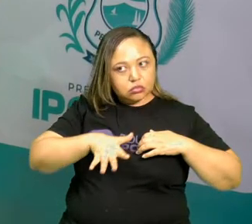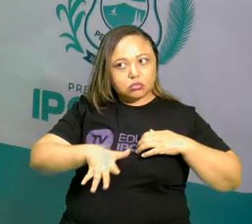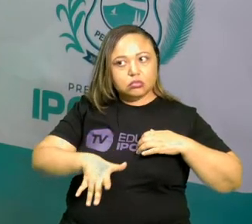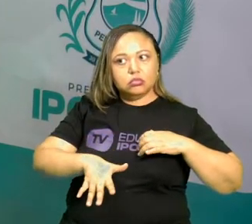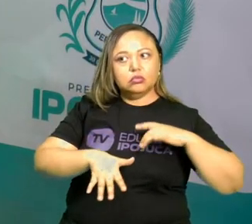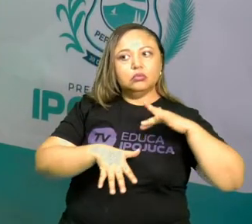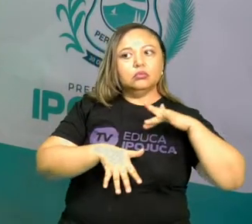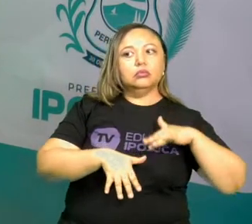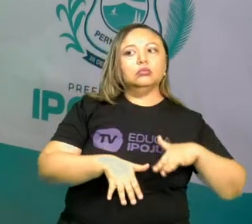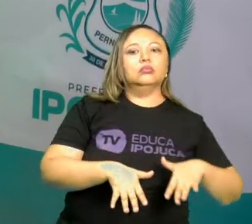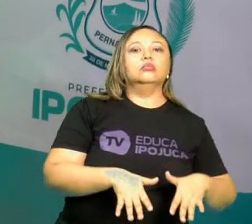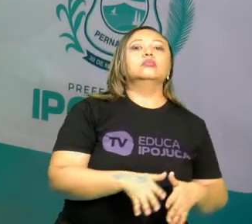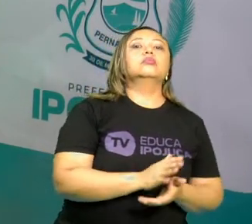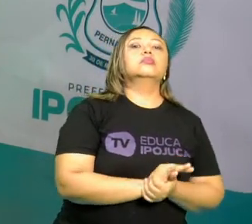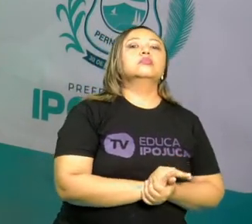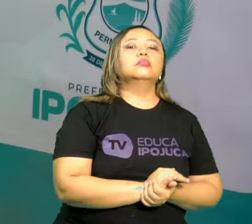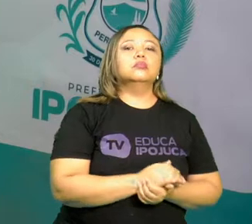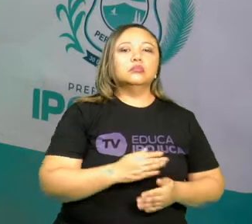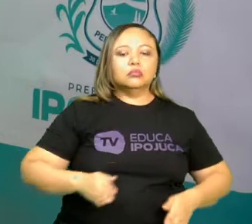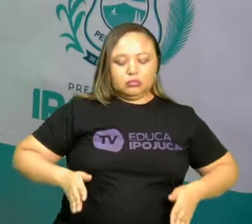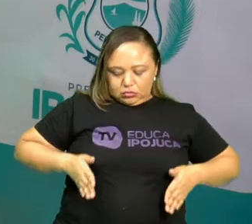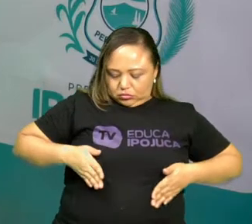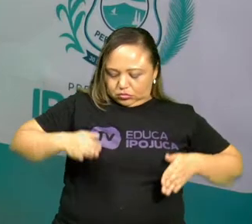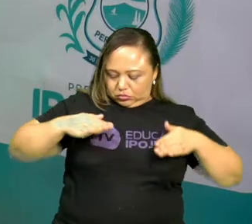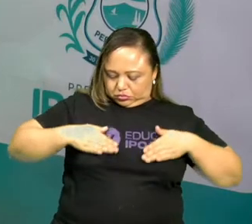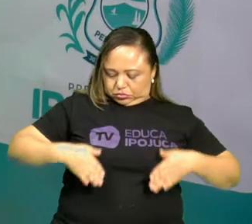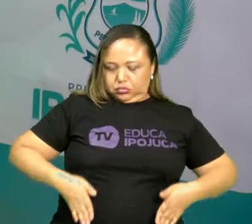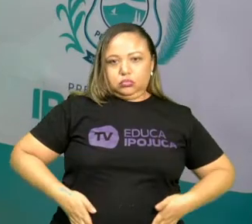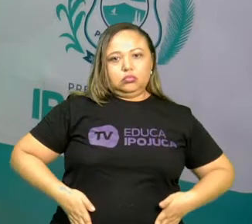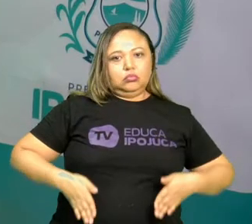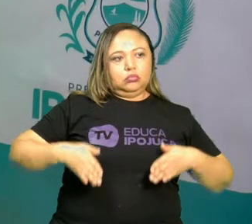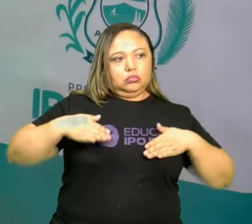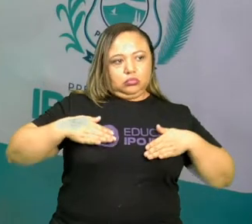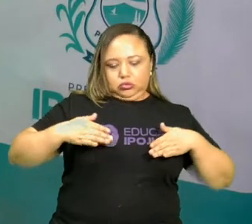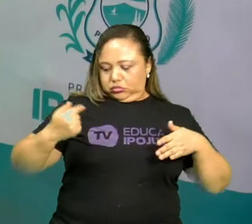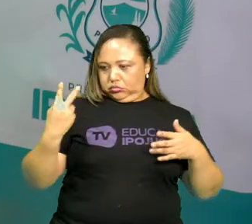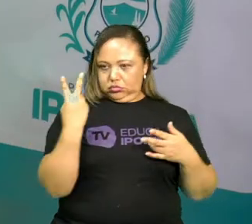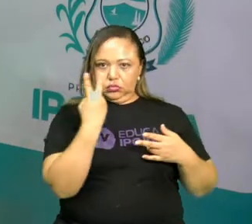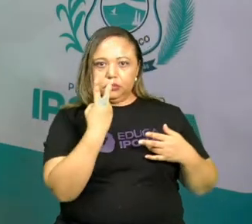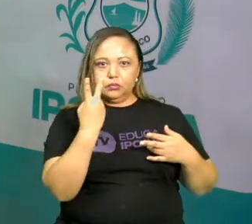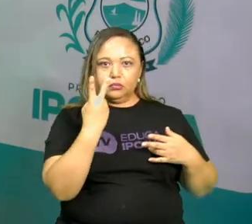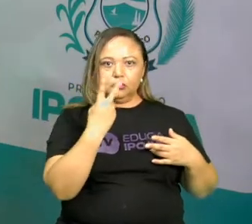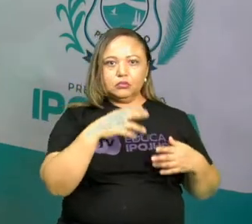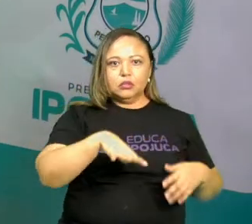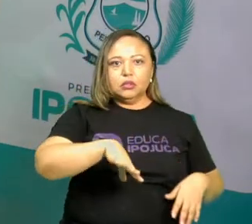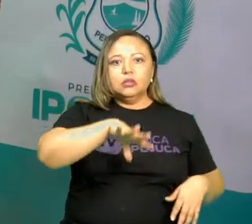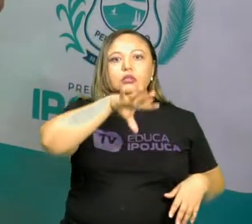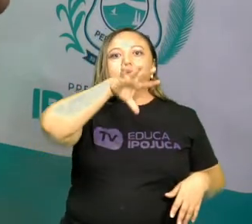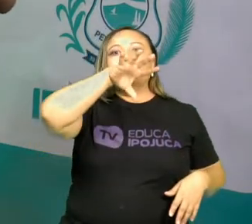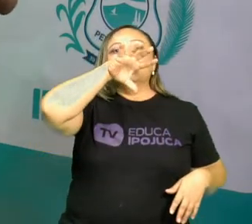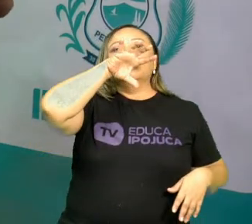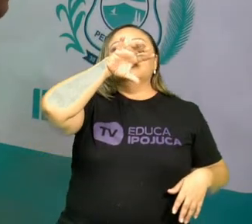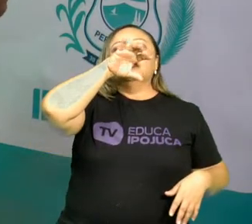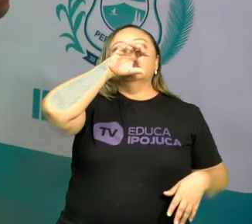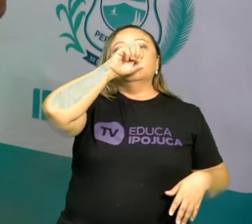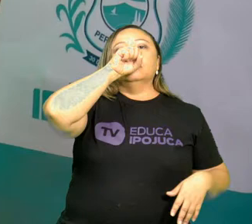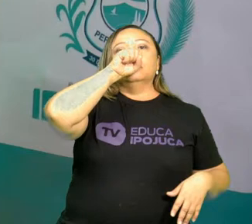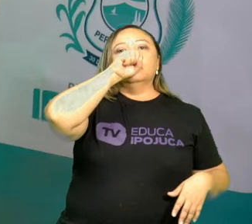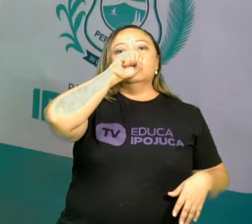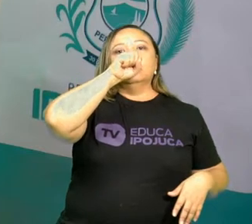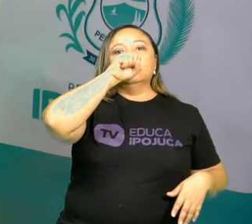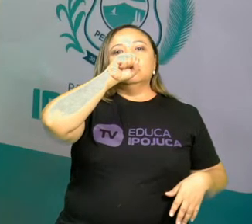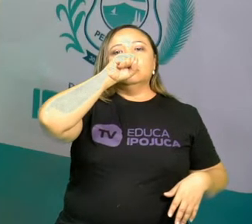sanguíneos. Os pulmões são dois, recebem o ar carregado de que?